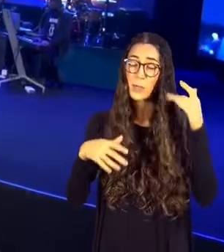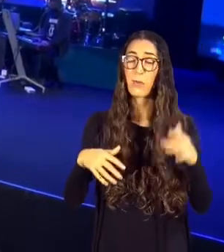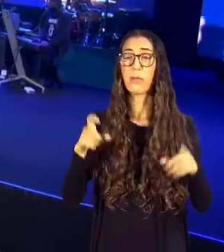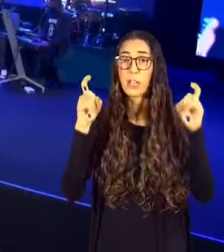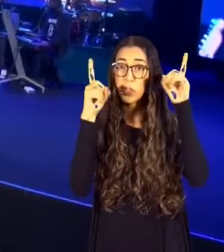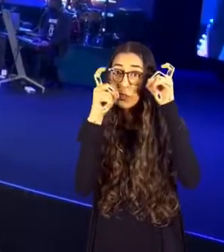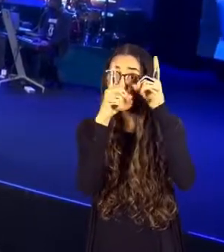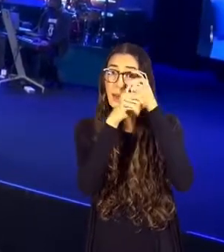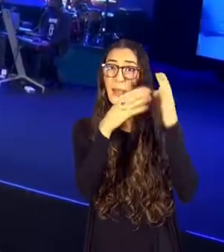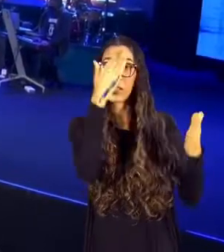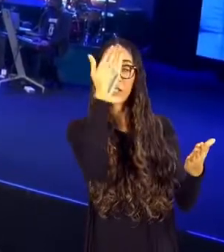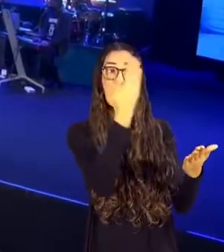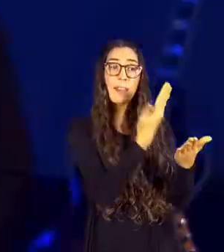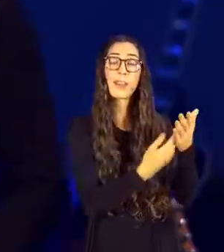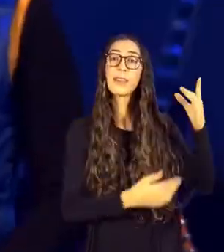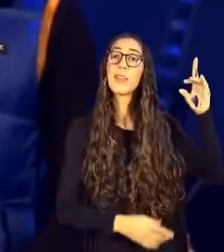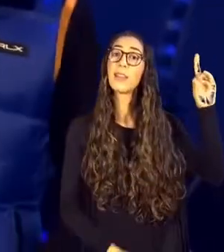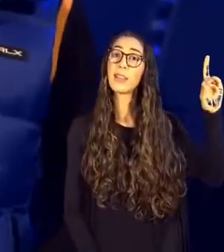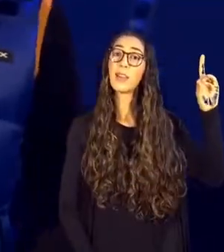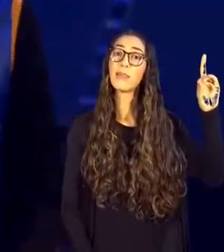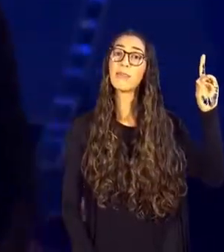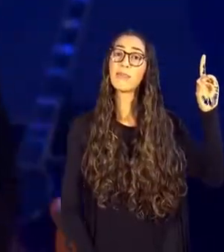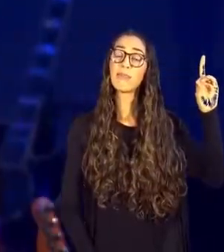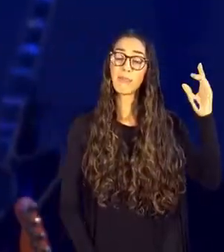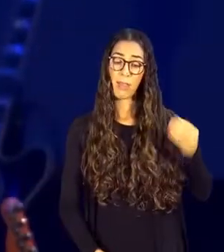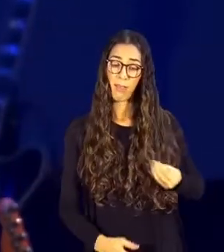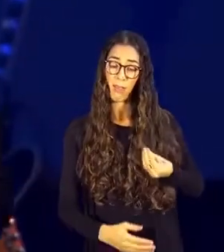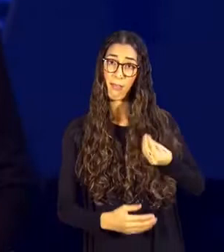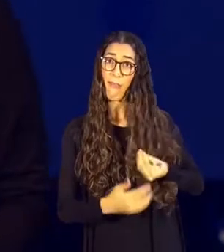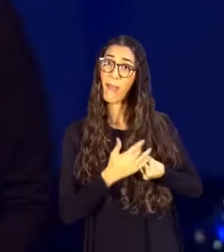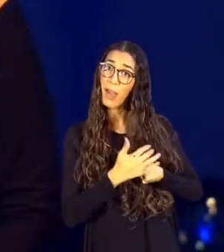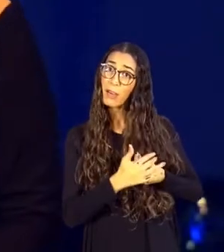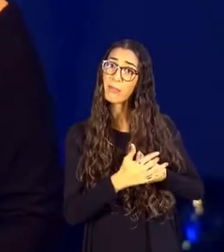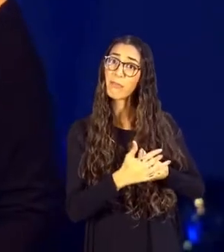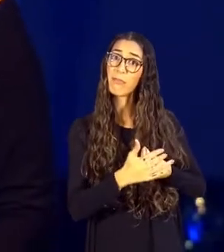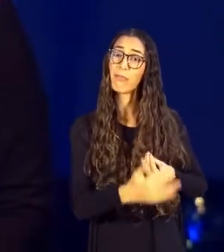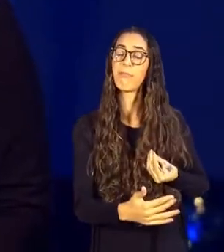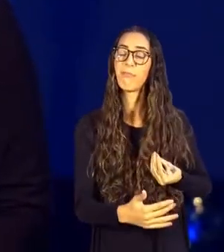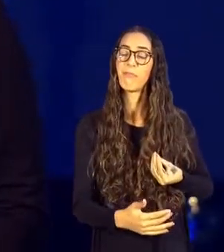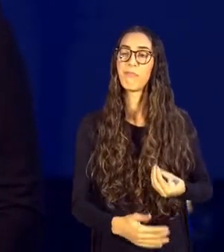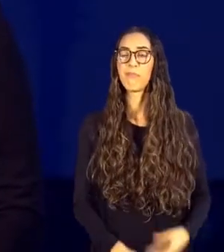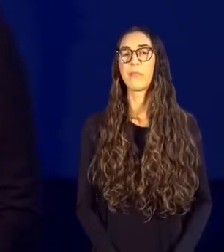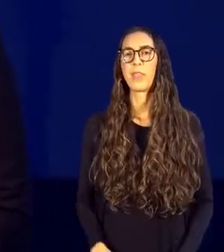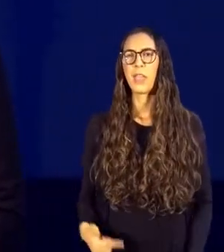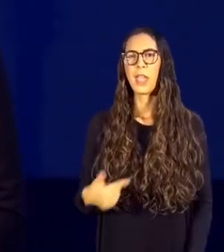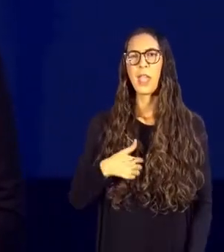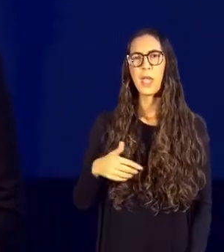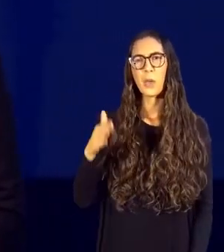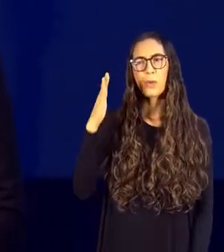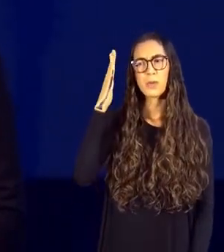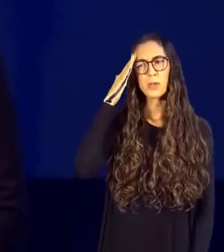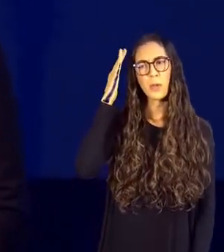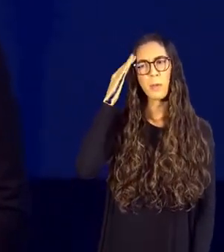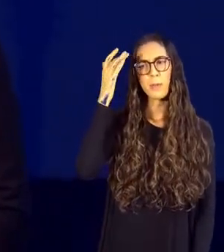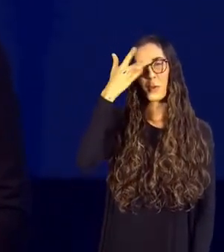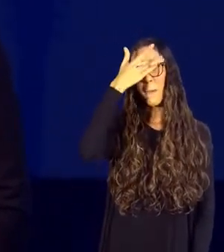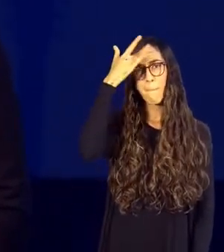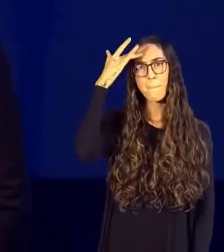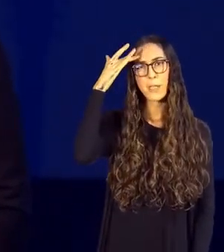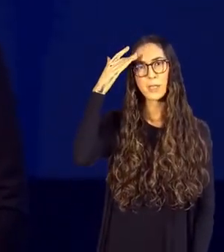de continuar vivendo. Eu soube de uma pessoa de Cosmópolis, um senhor.